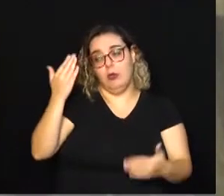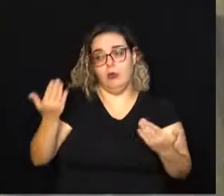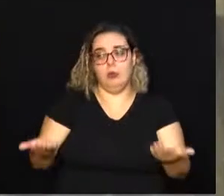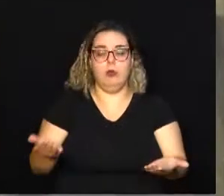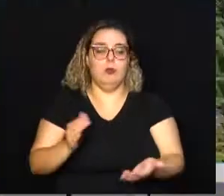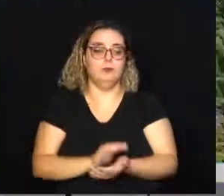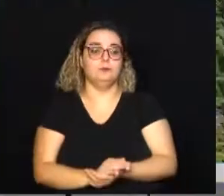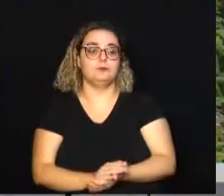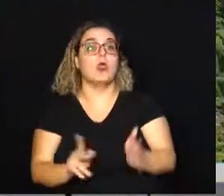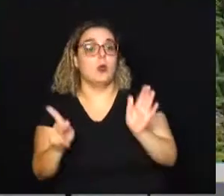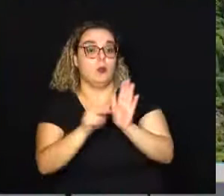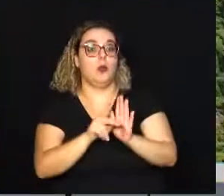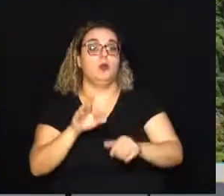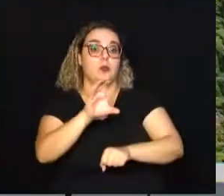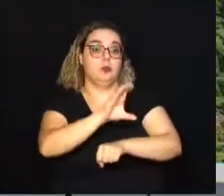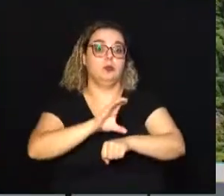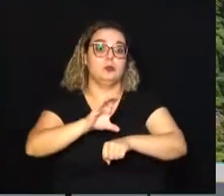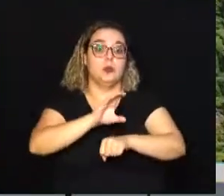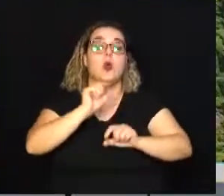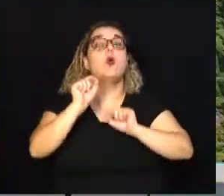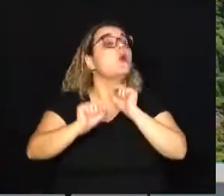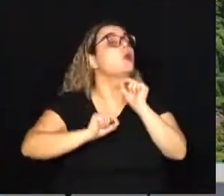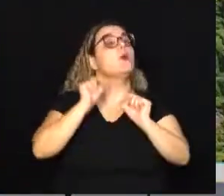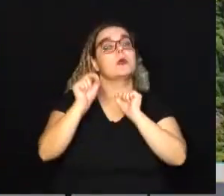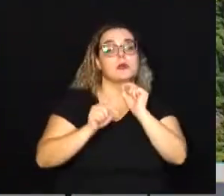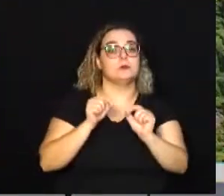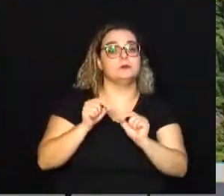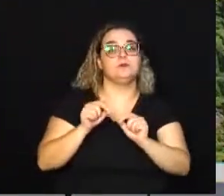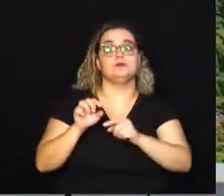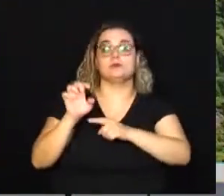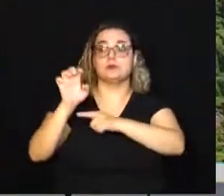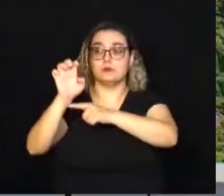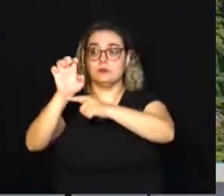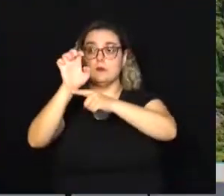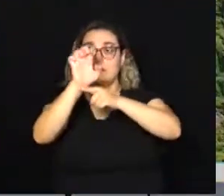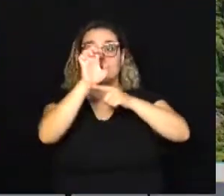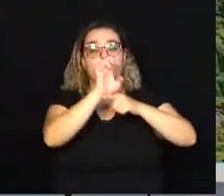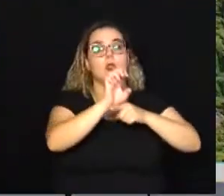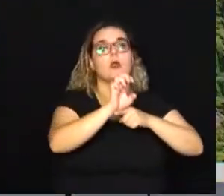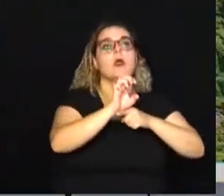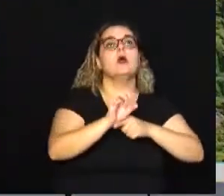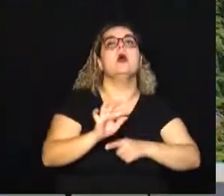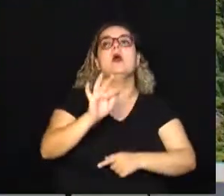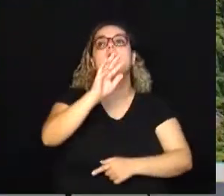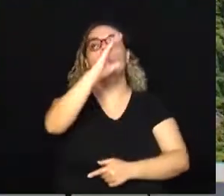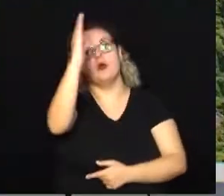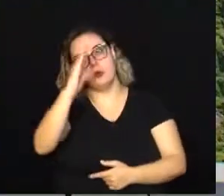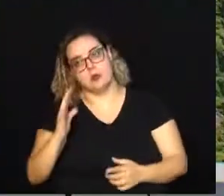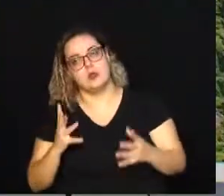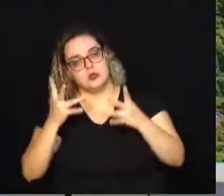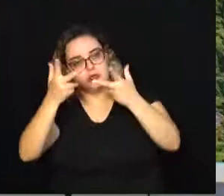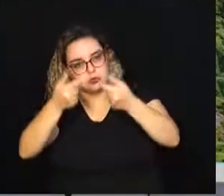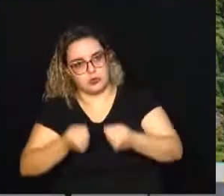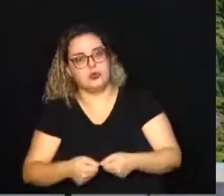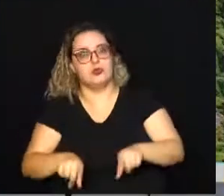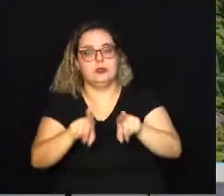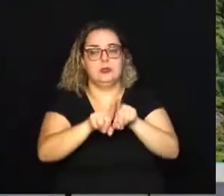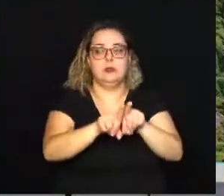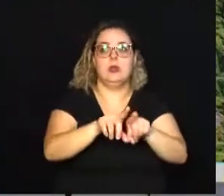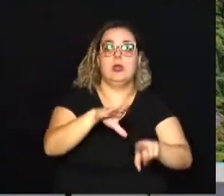Constituição Federal, ela aponta que os estados, tanto a União, os estados e os municípios, e é